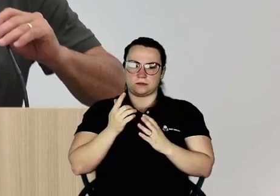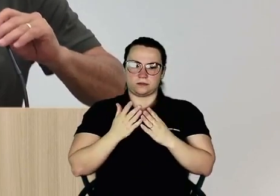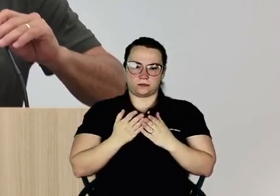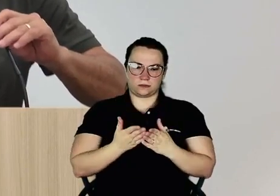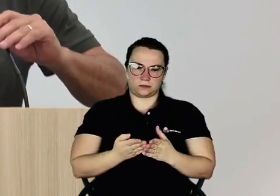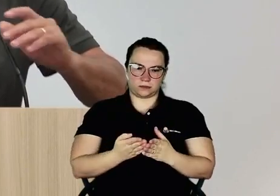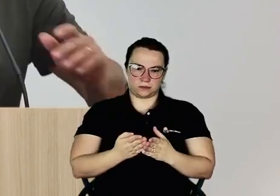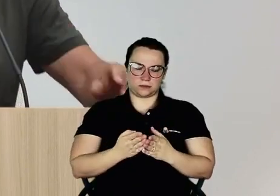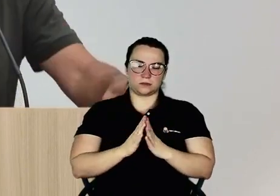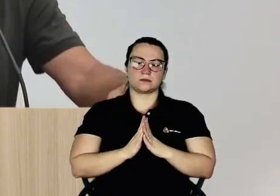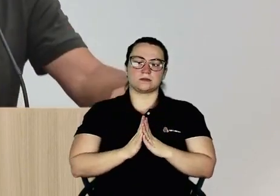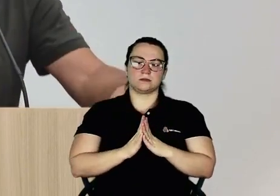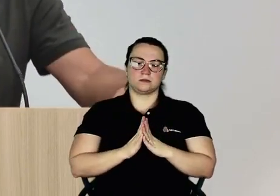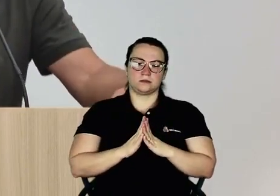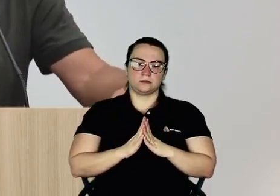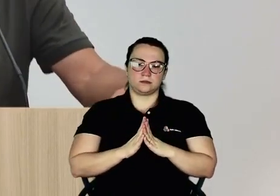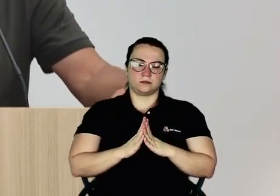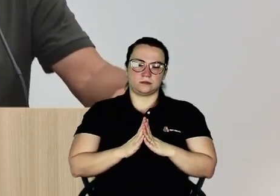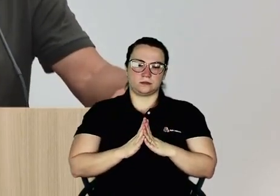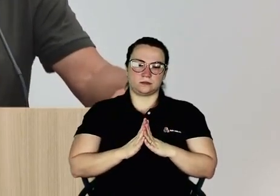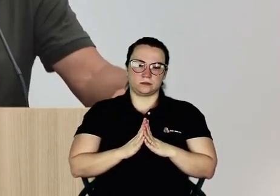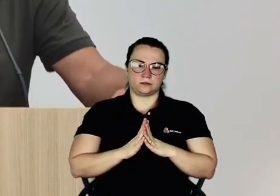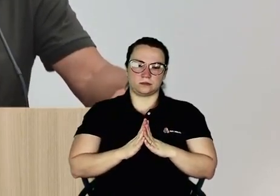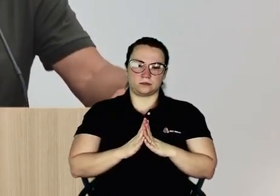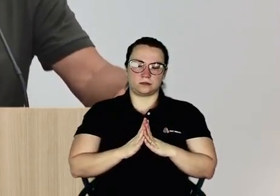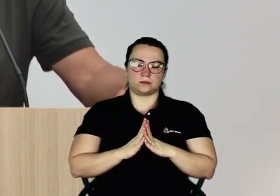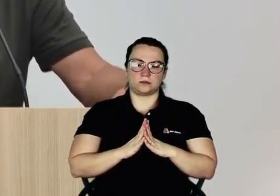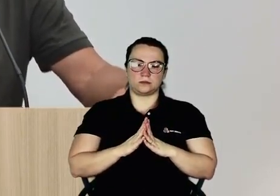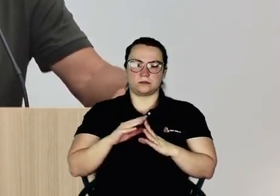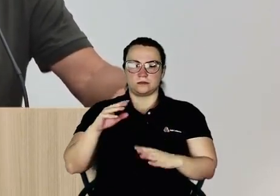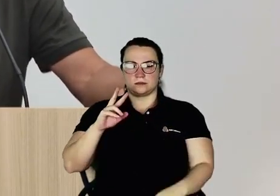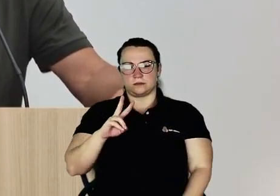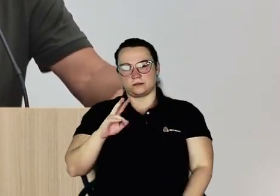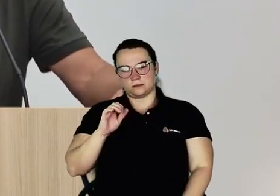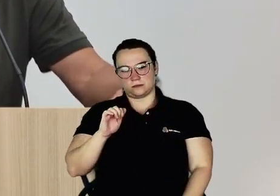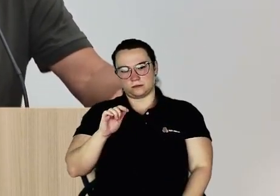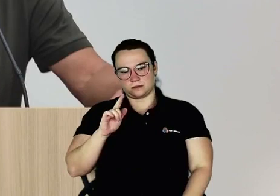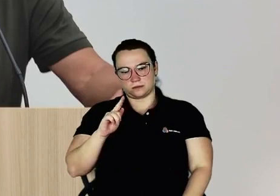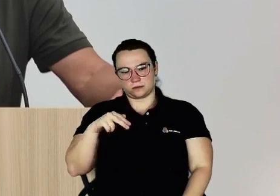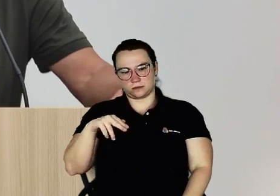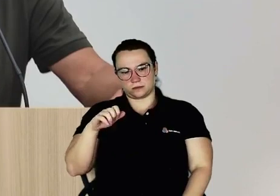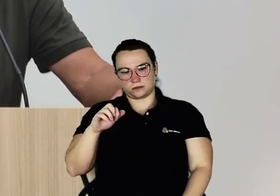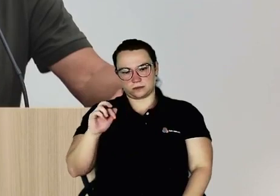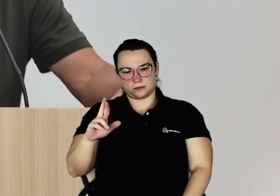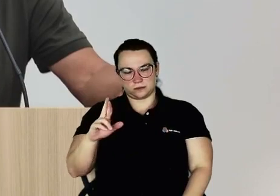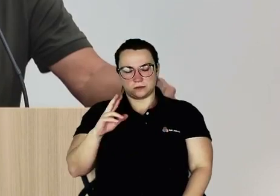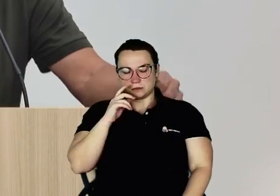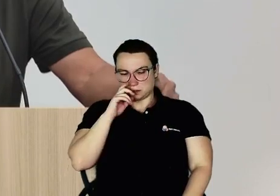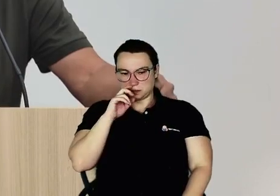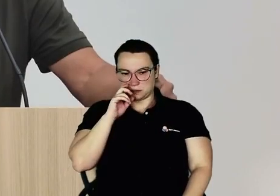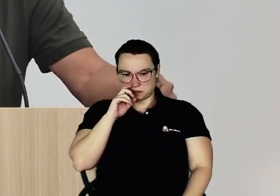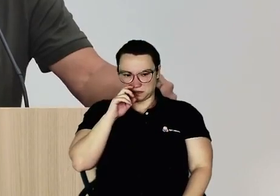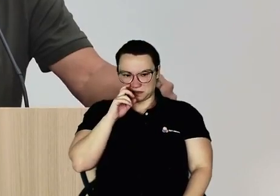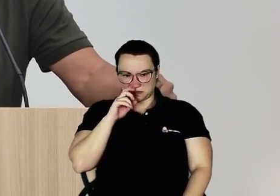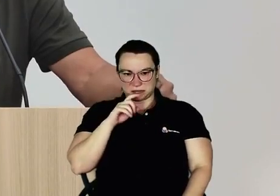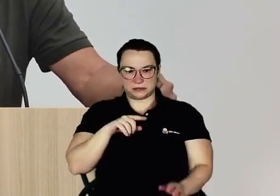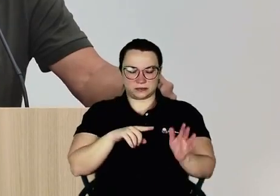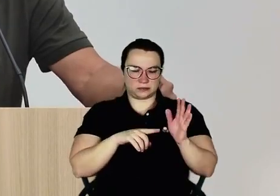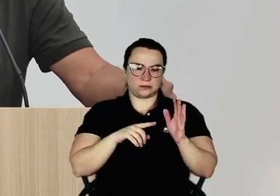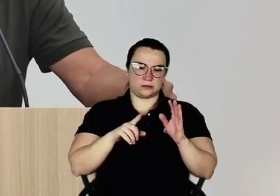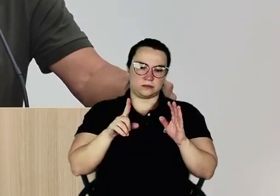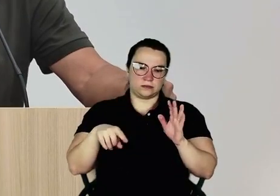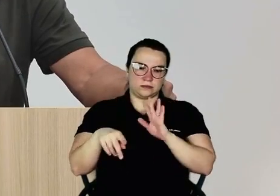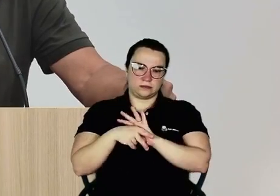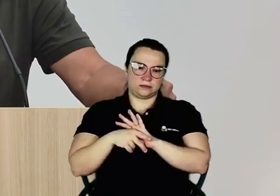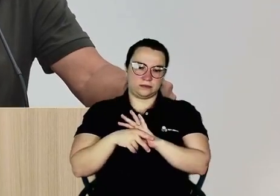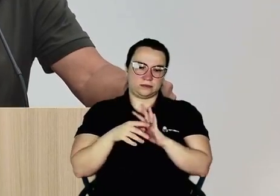Nascimento e o soldado Wagner. Esses dois últimos são os patrulheiros rurais daqui da nossa